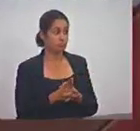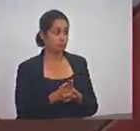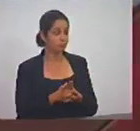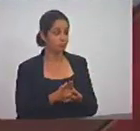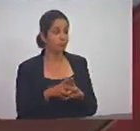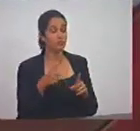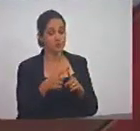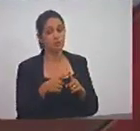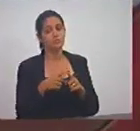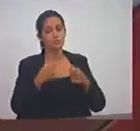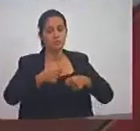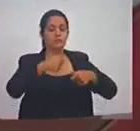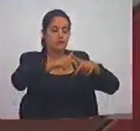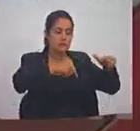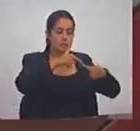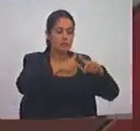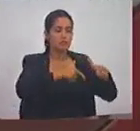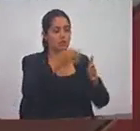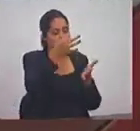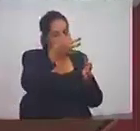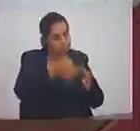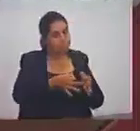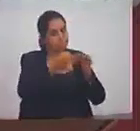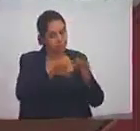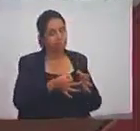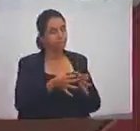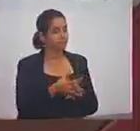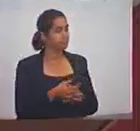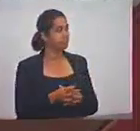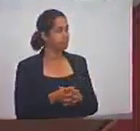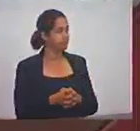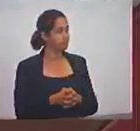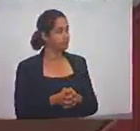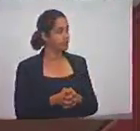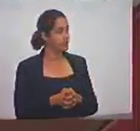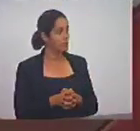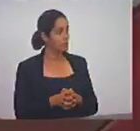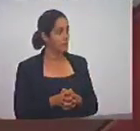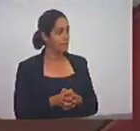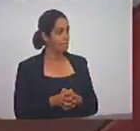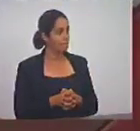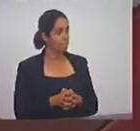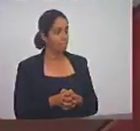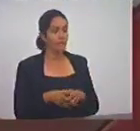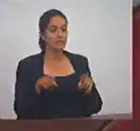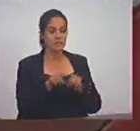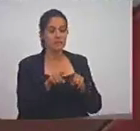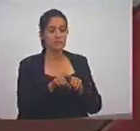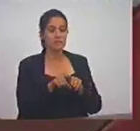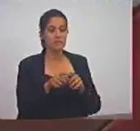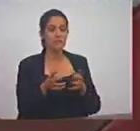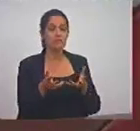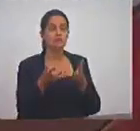possamos aí desenvolver um trabalho com a nossa sociedade. E, dando sequência, até eu gostaria de parabenizar aqui o doutor Ali,